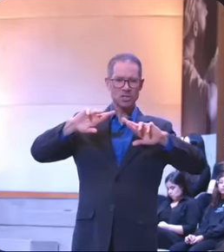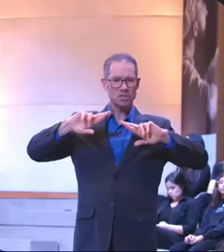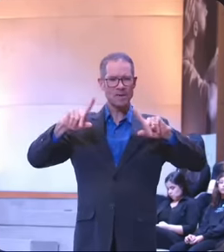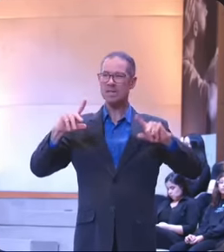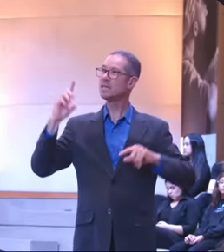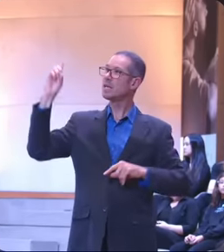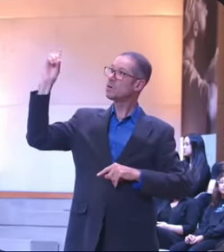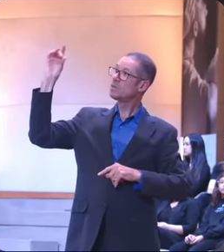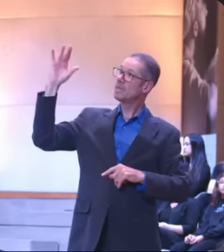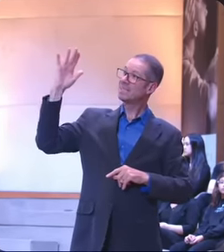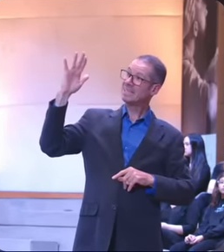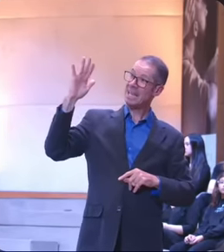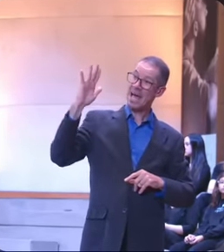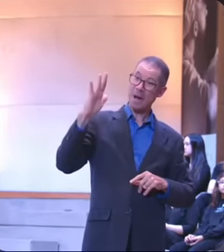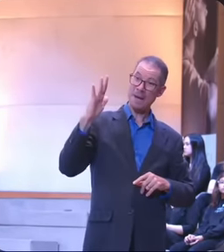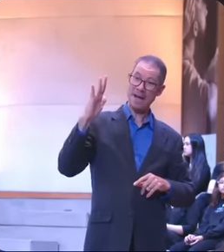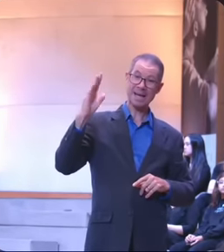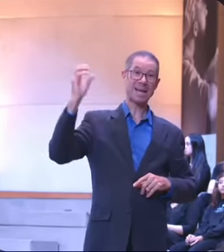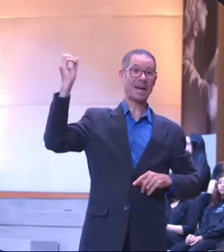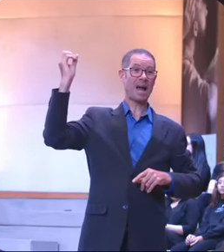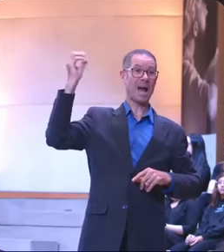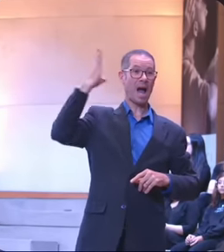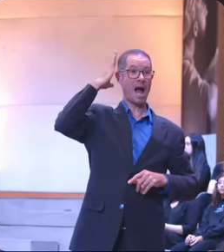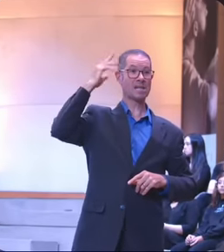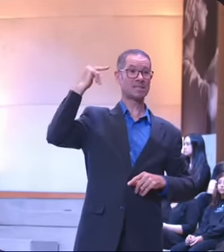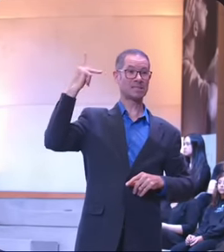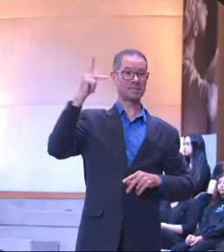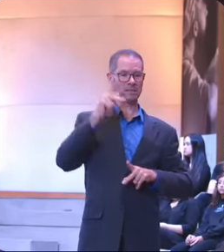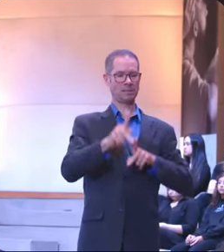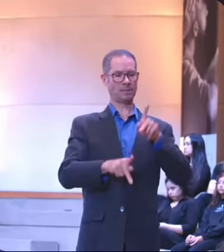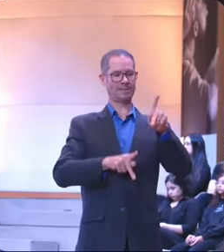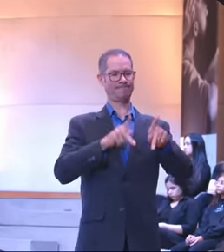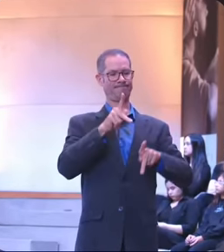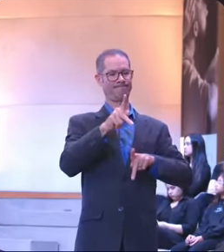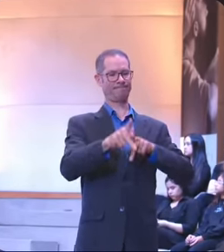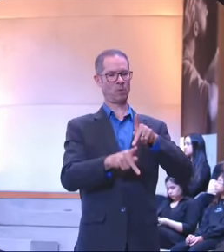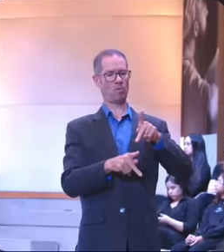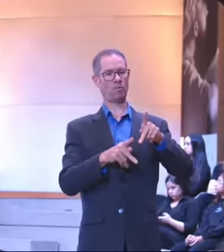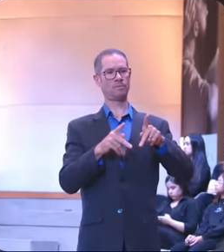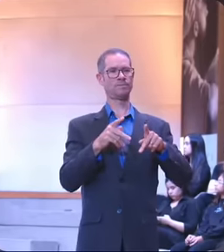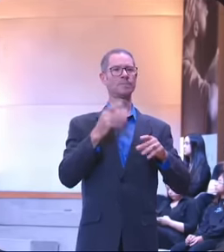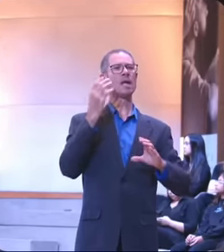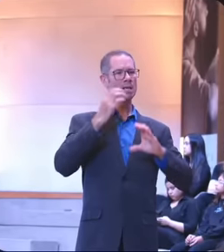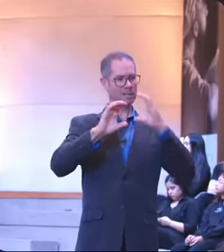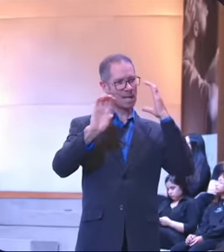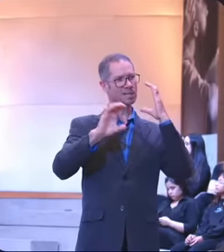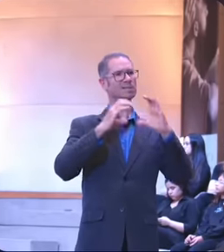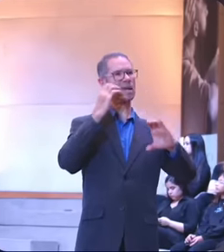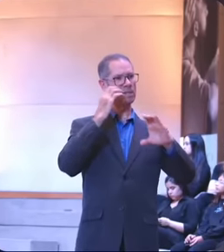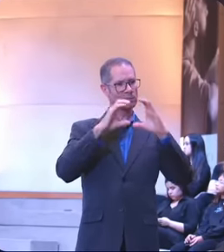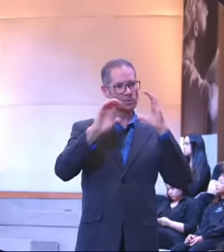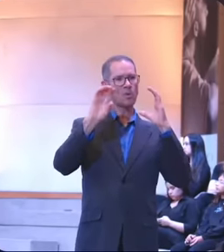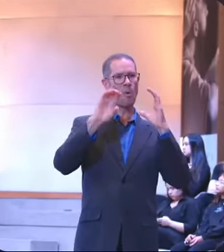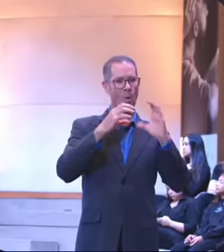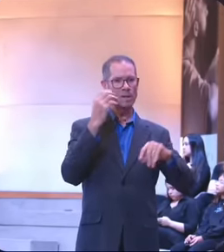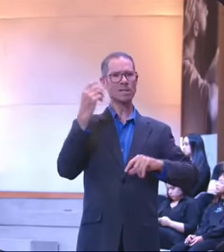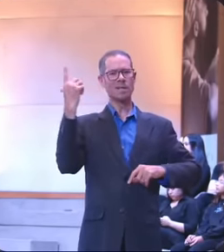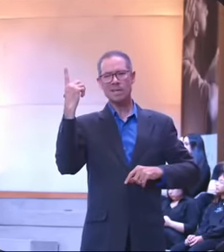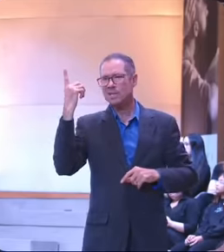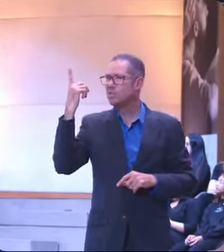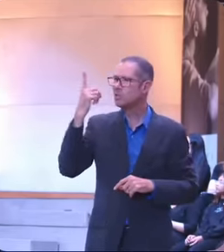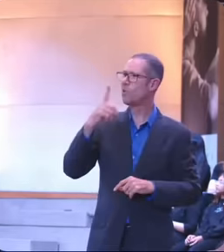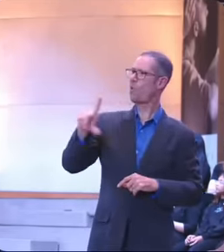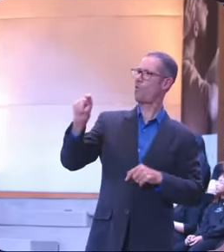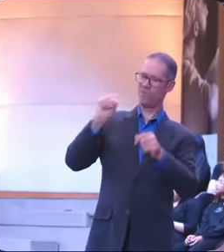quer derramar graça sobre o seu povo. Uma das canções que a gente cansou falou: faz de novo, não era